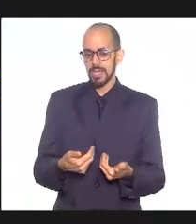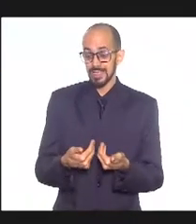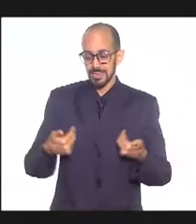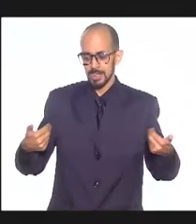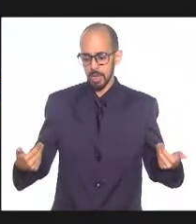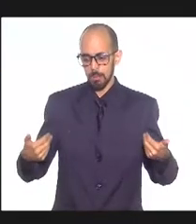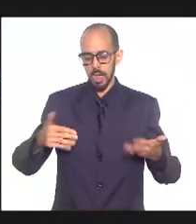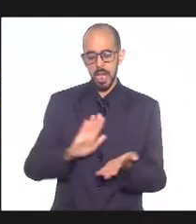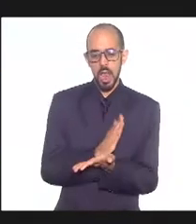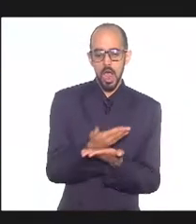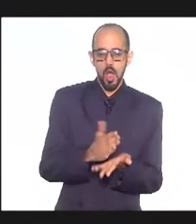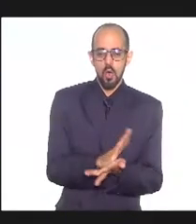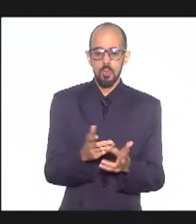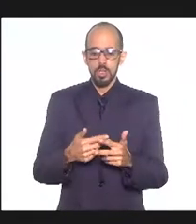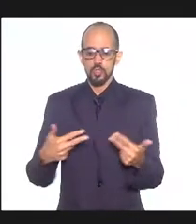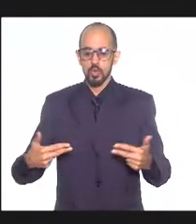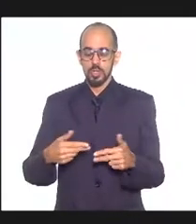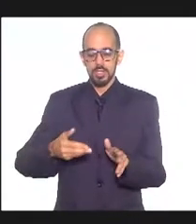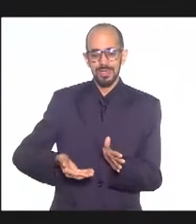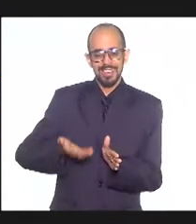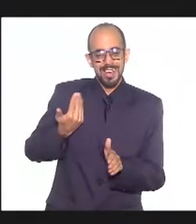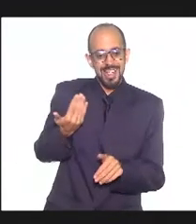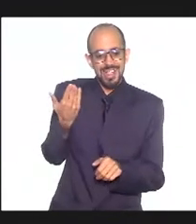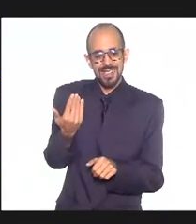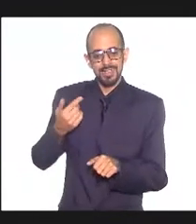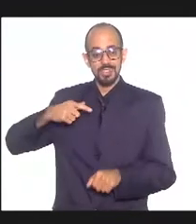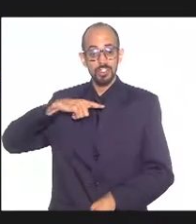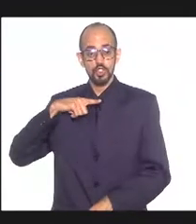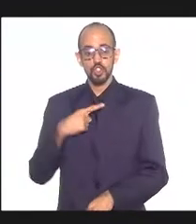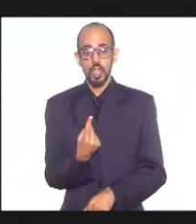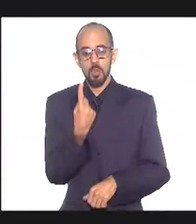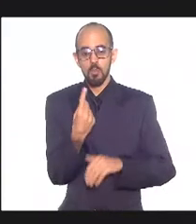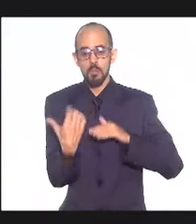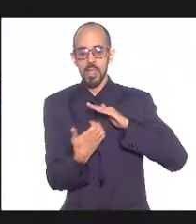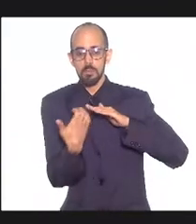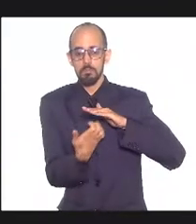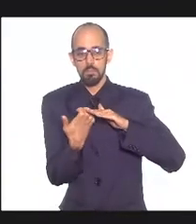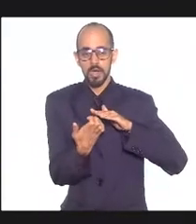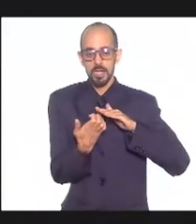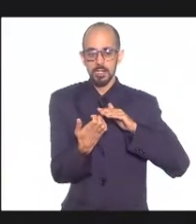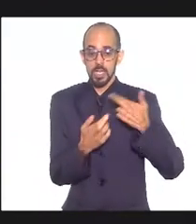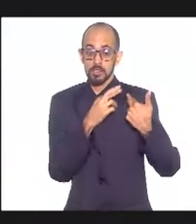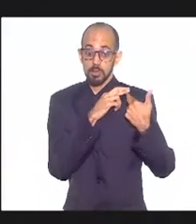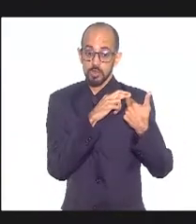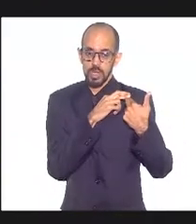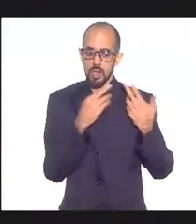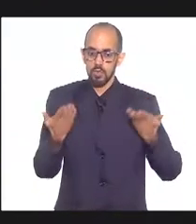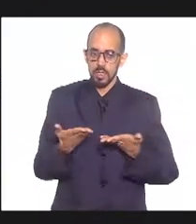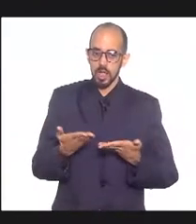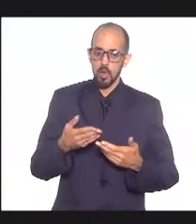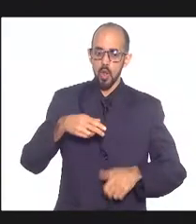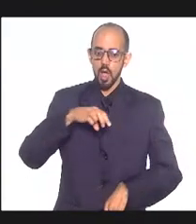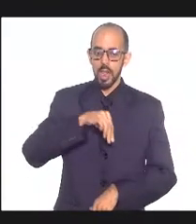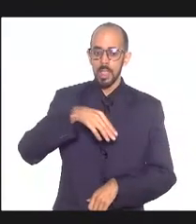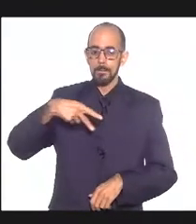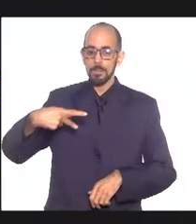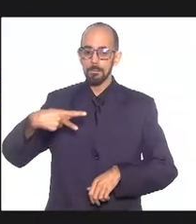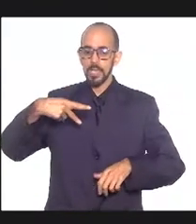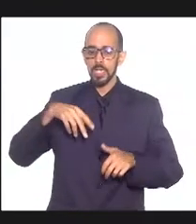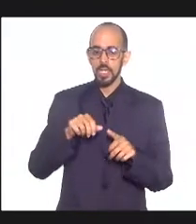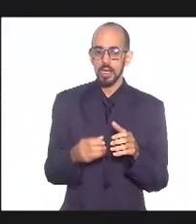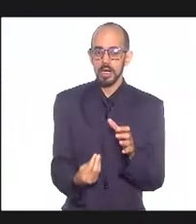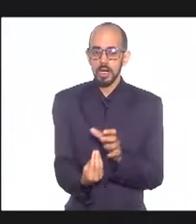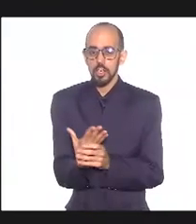que anteriormente estavam verticalizadas na mão de só uma empresa e separar e fazer com que a ANP possa, através de processos